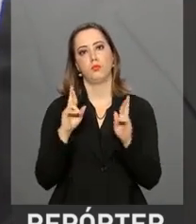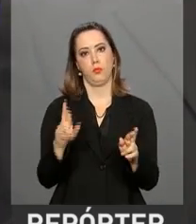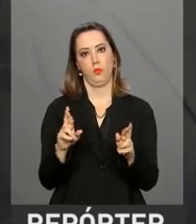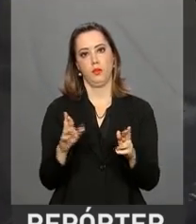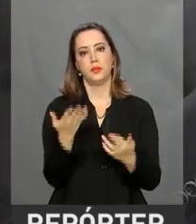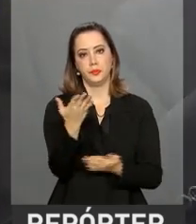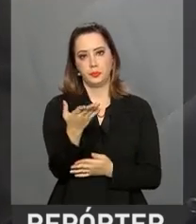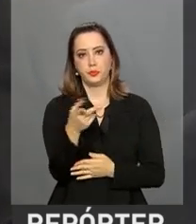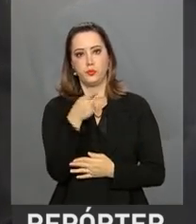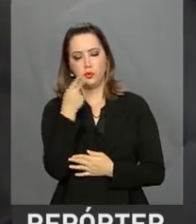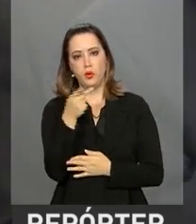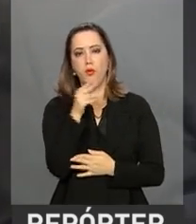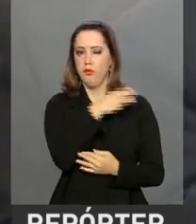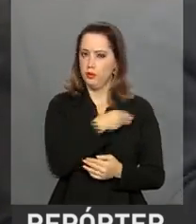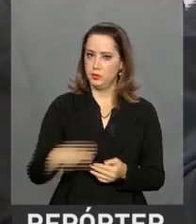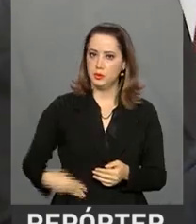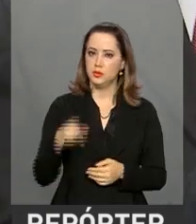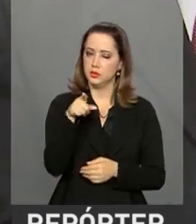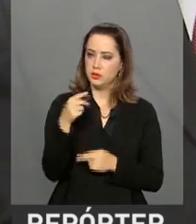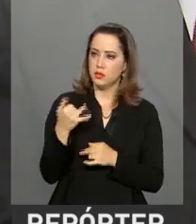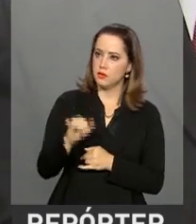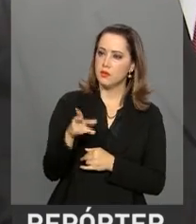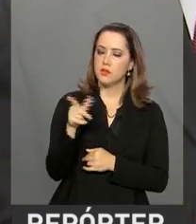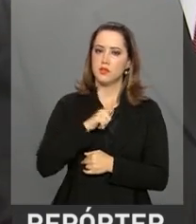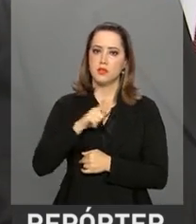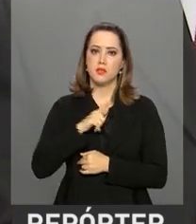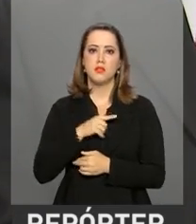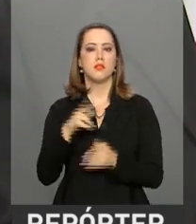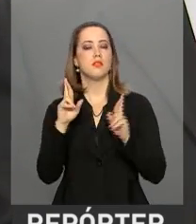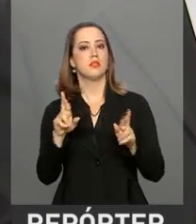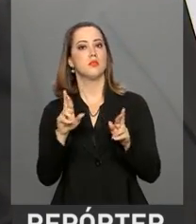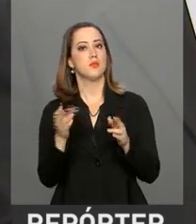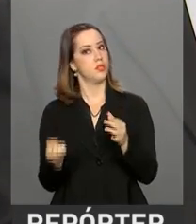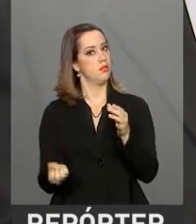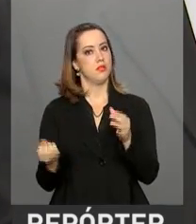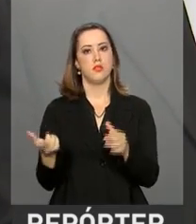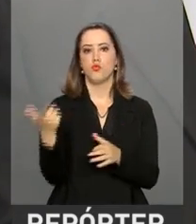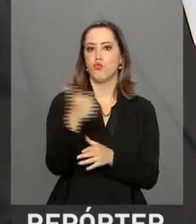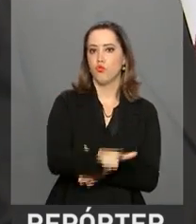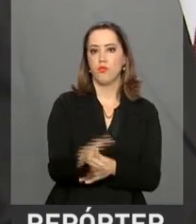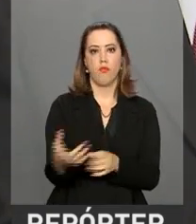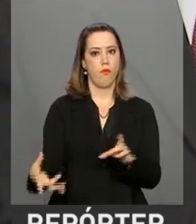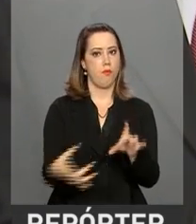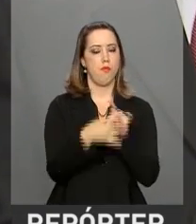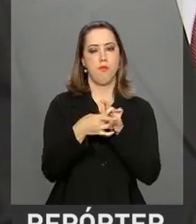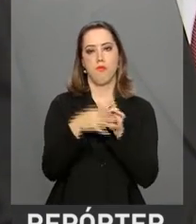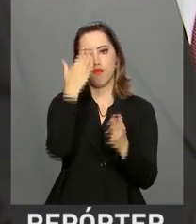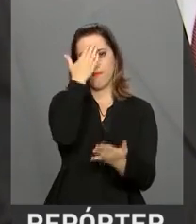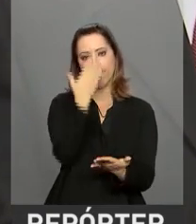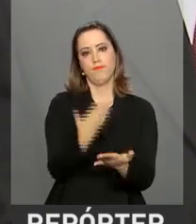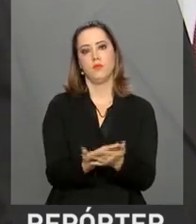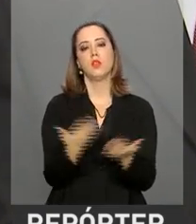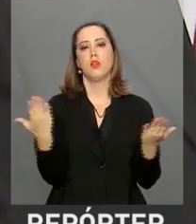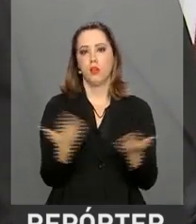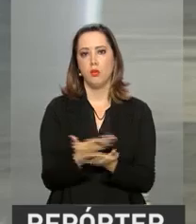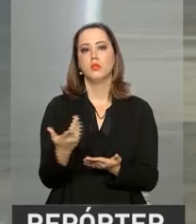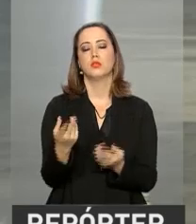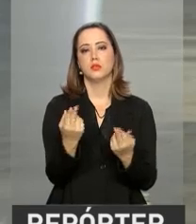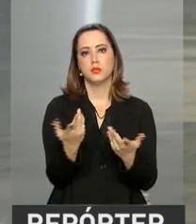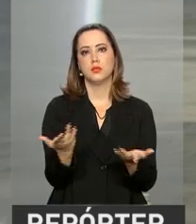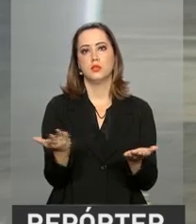Padilha quando você tem esperança ela logo gera confiança e é o exatamente o que está acontecendo no presente